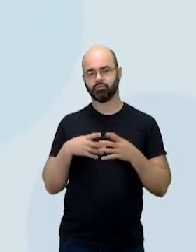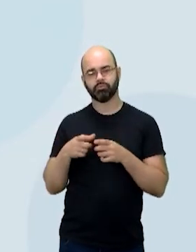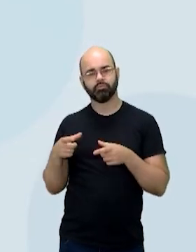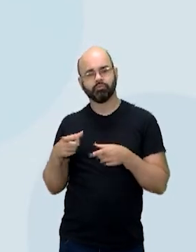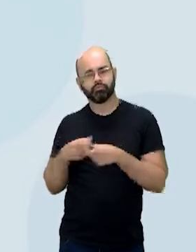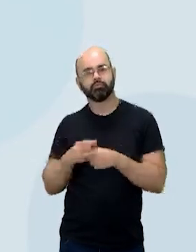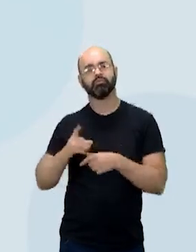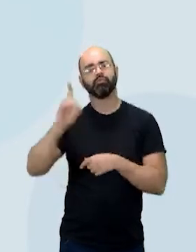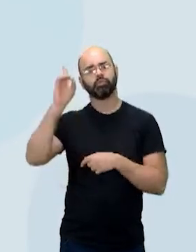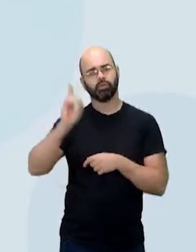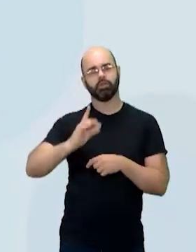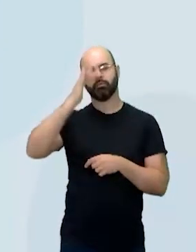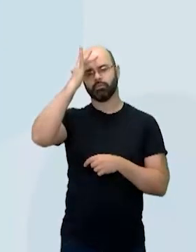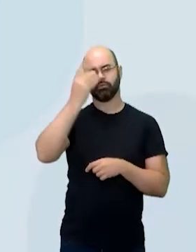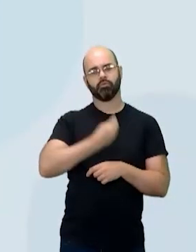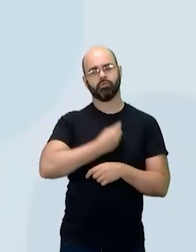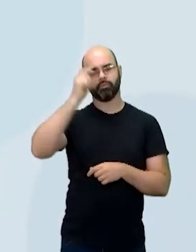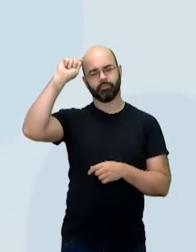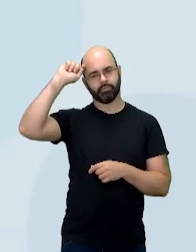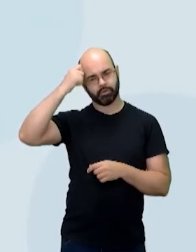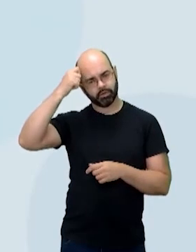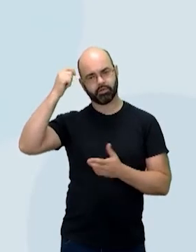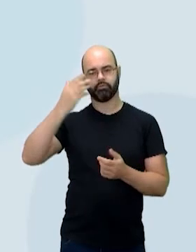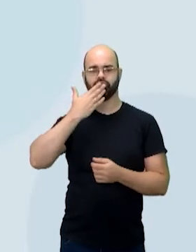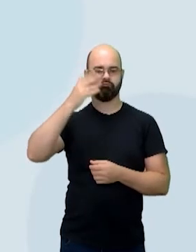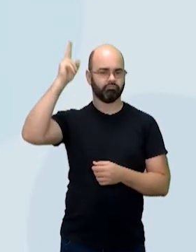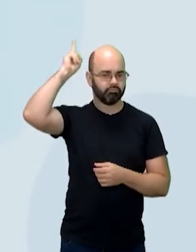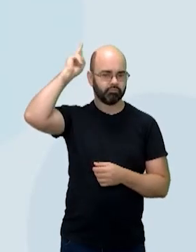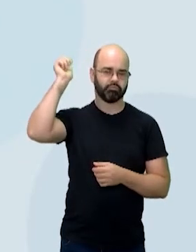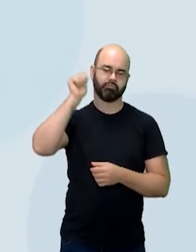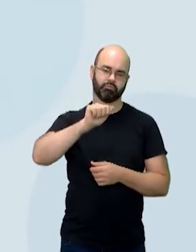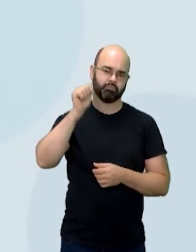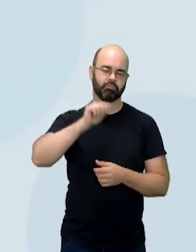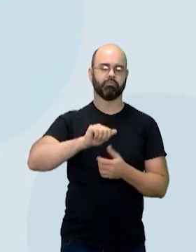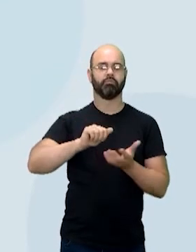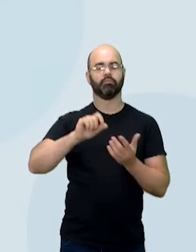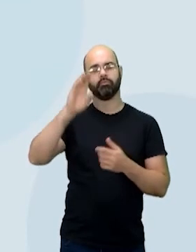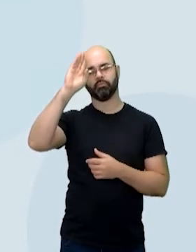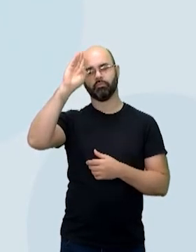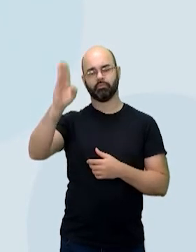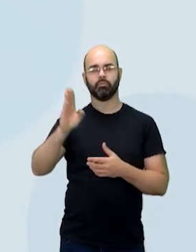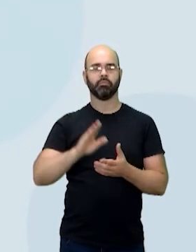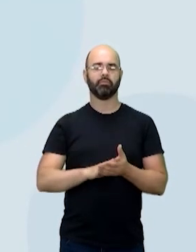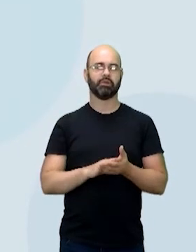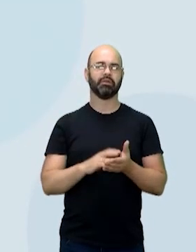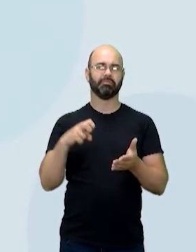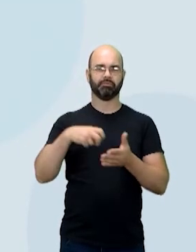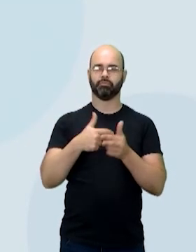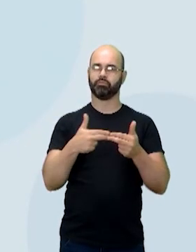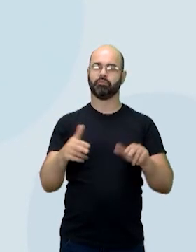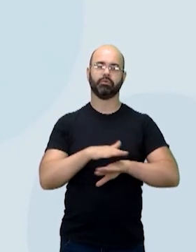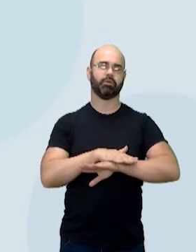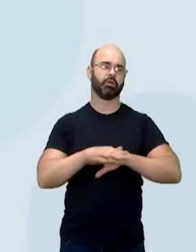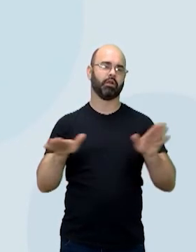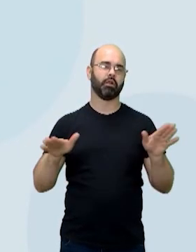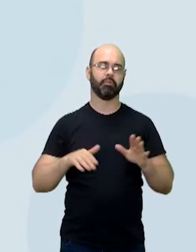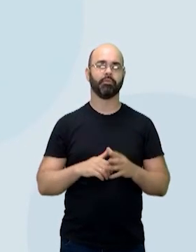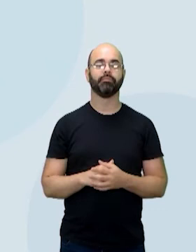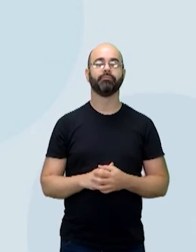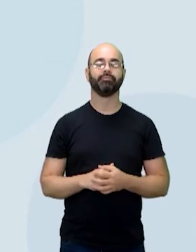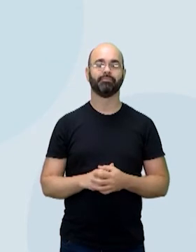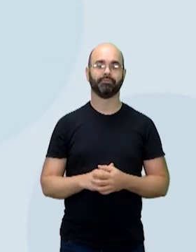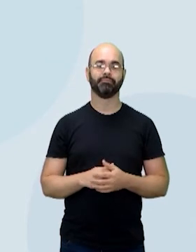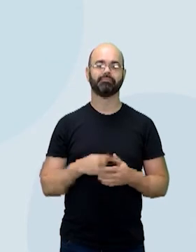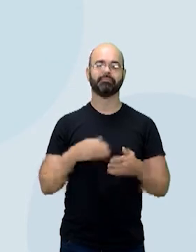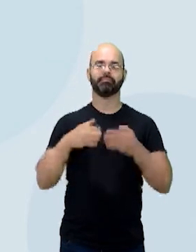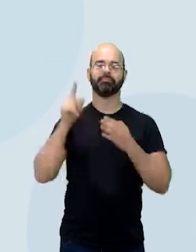à integridade humana de negros, indígenas, mulheres e, principalmente, o fim da censura. Russão, lê